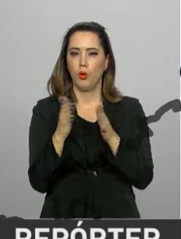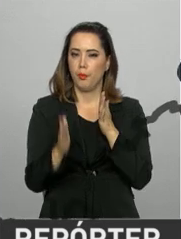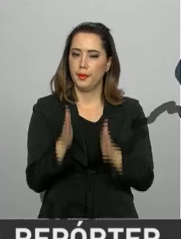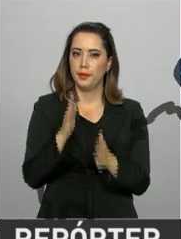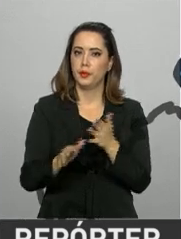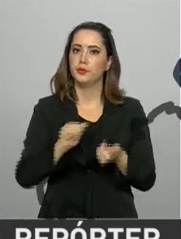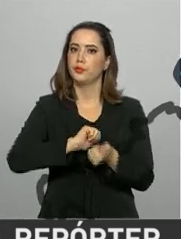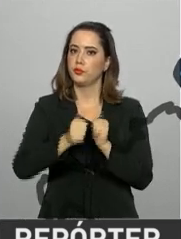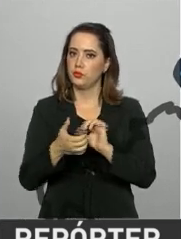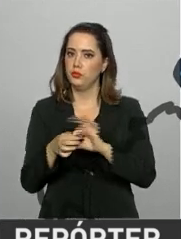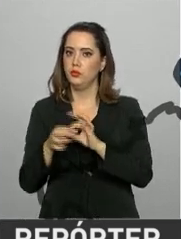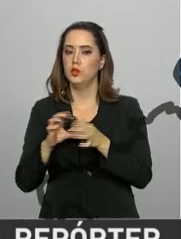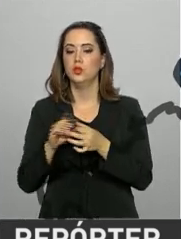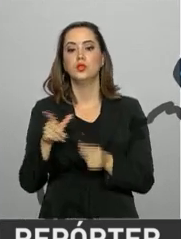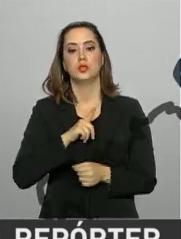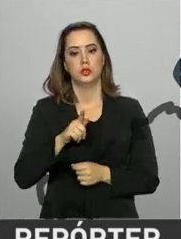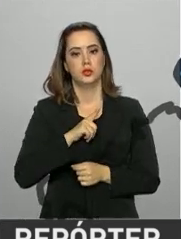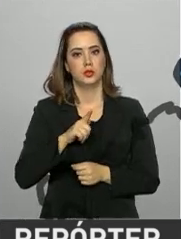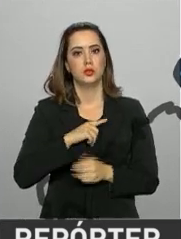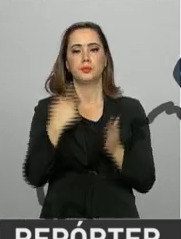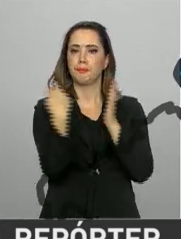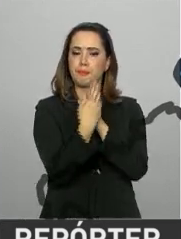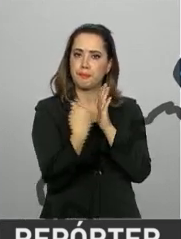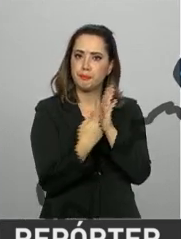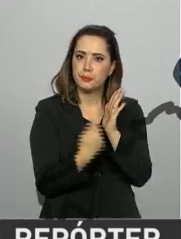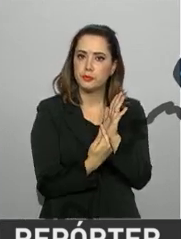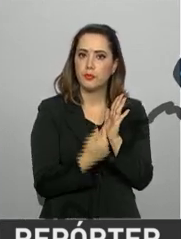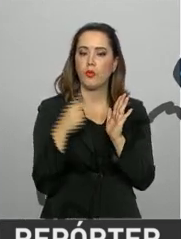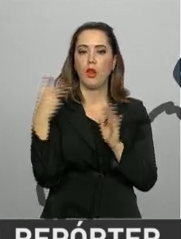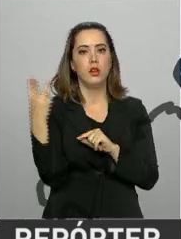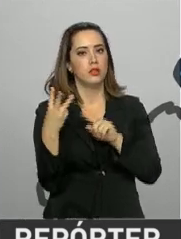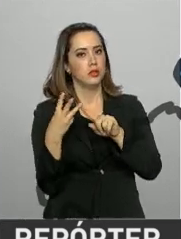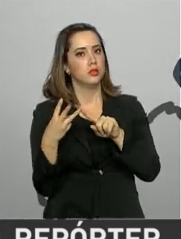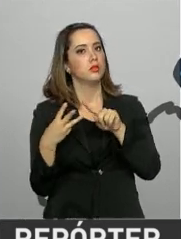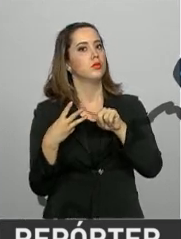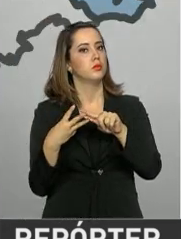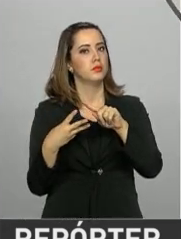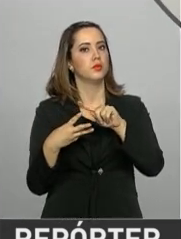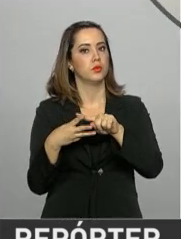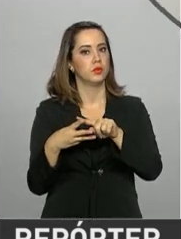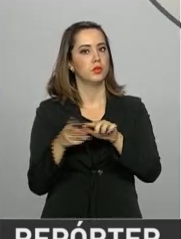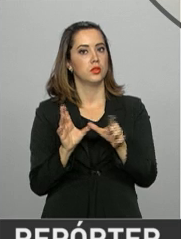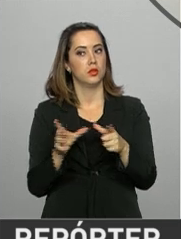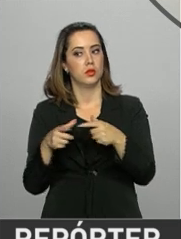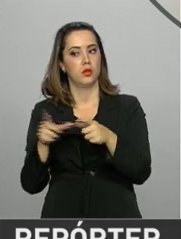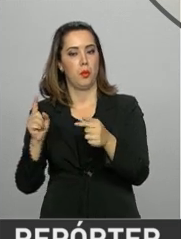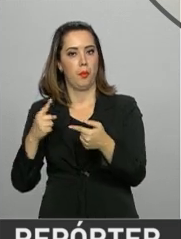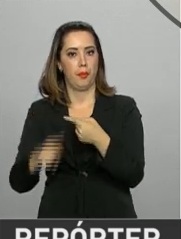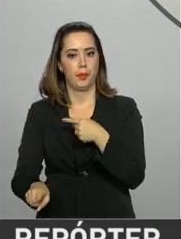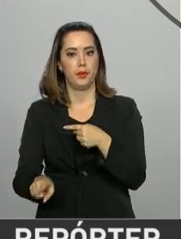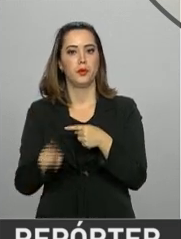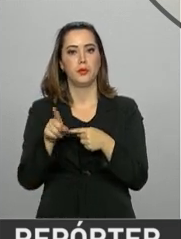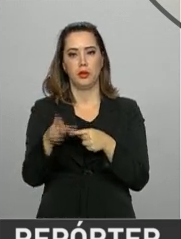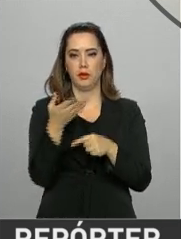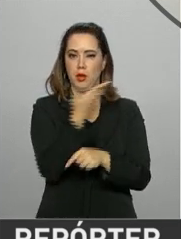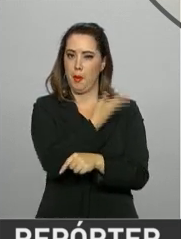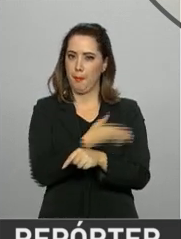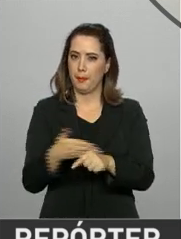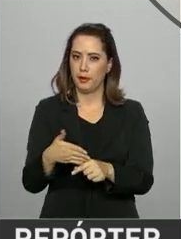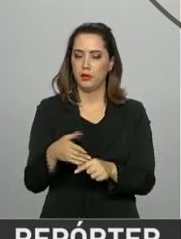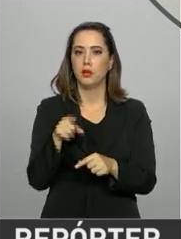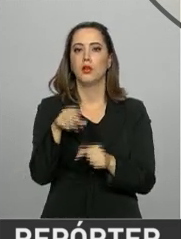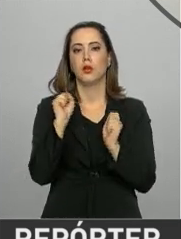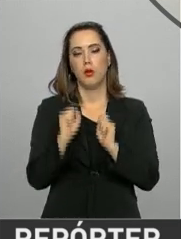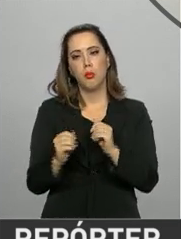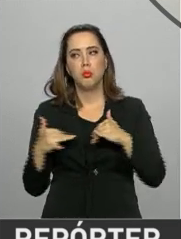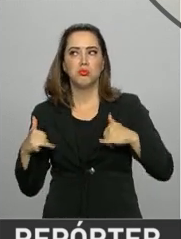no Rio de Janeiro seguirá regras específicas. Serão três áreas de diferentes restrições. Branca, de tráfego